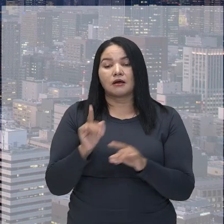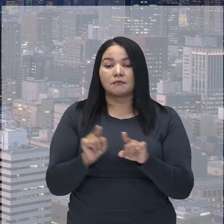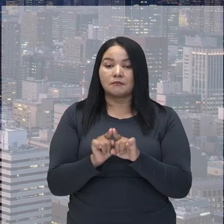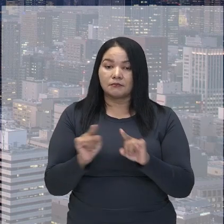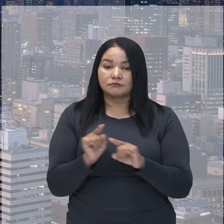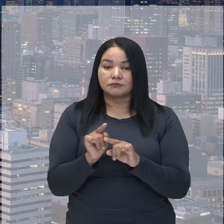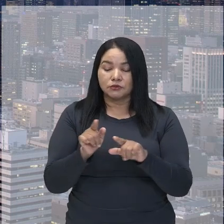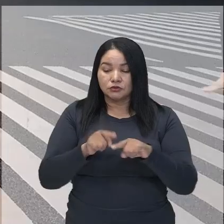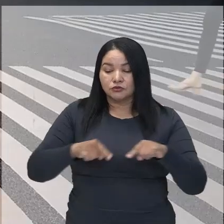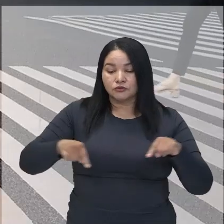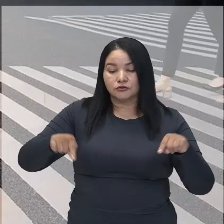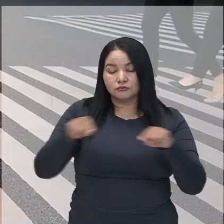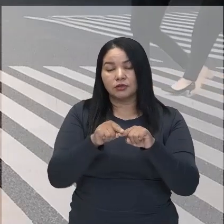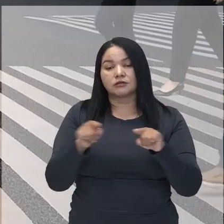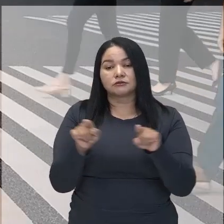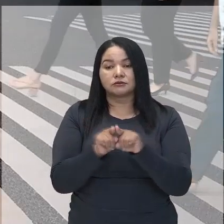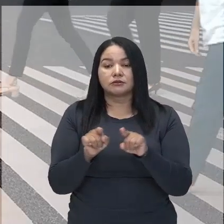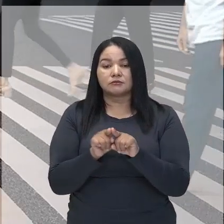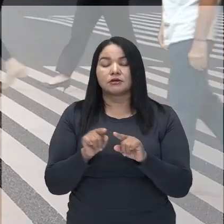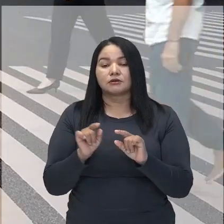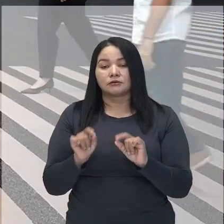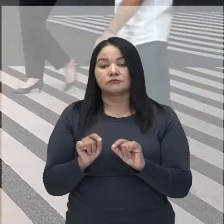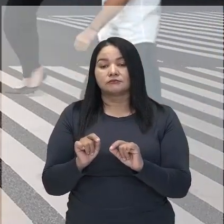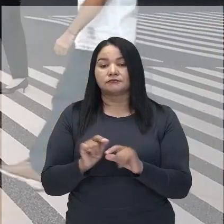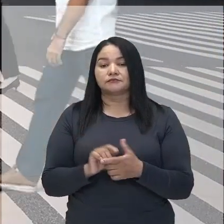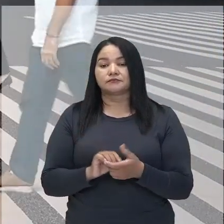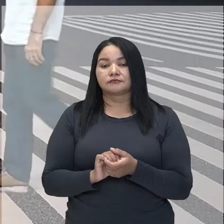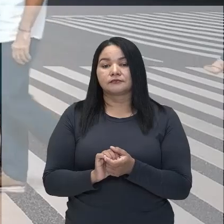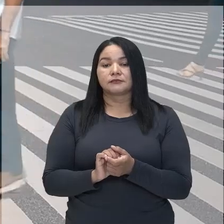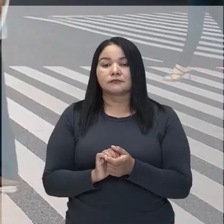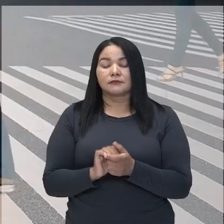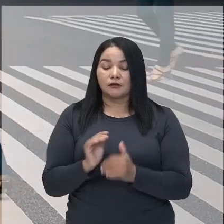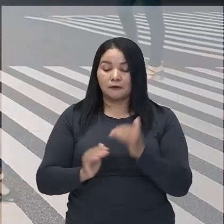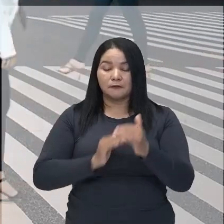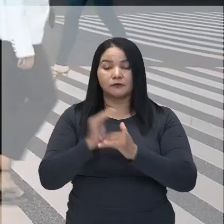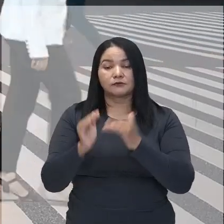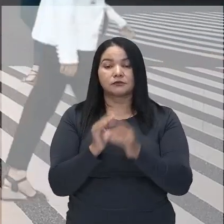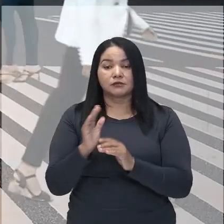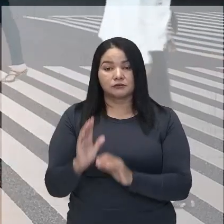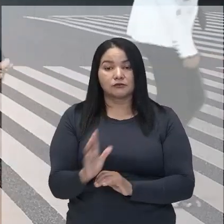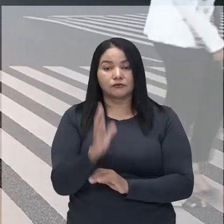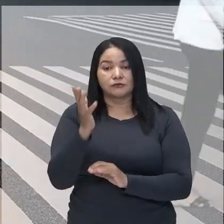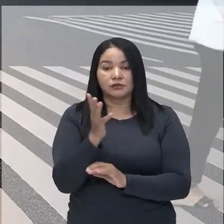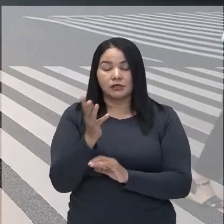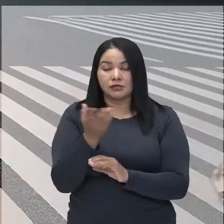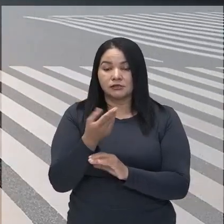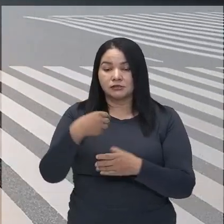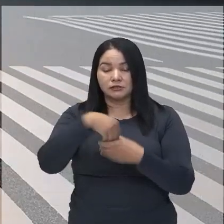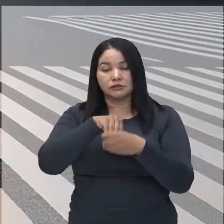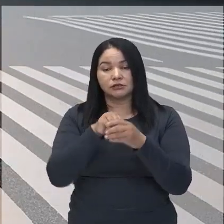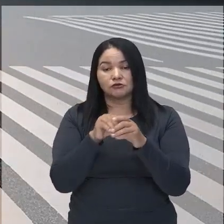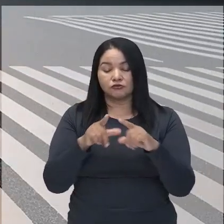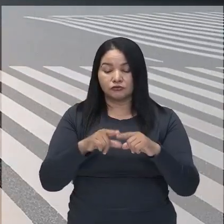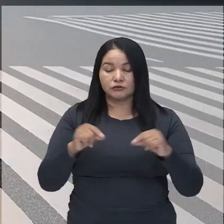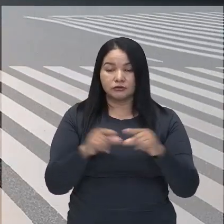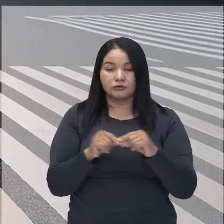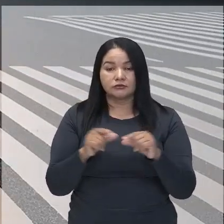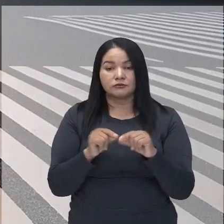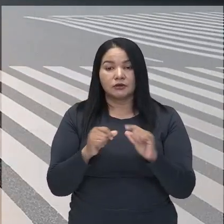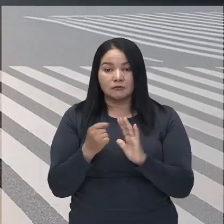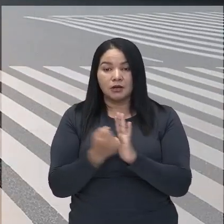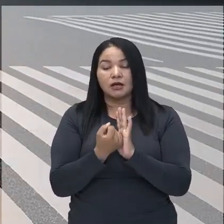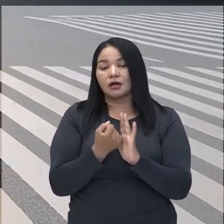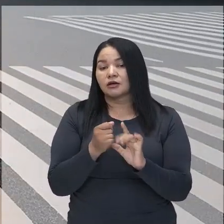Então, esse processo de urbanização que acaba ocorrendo no Japão, né, vai ser muito marcado